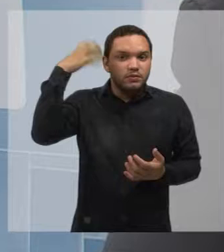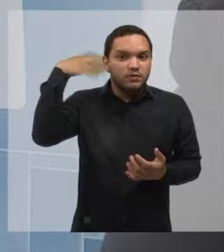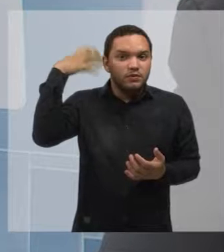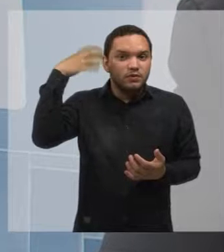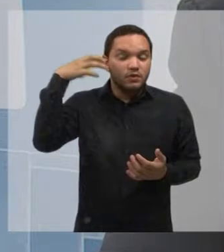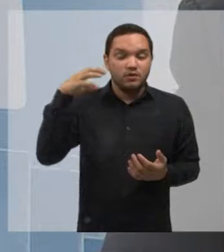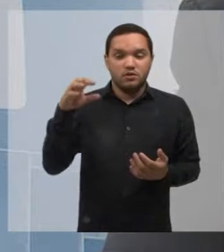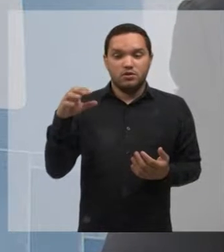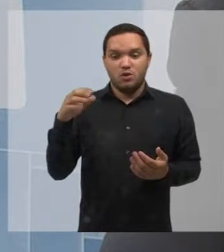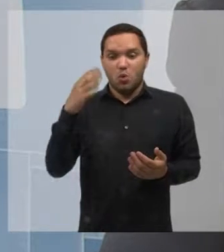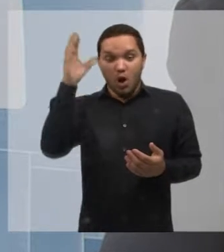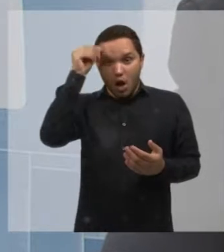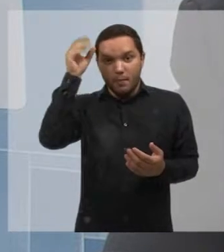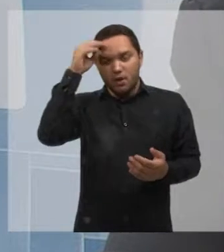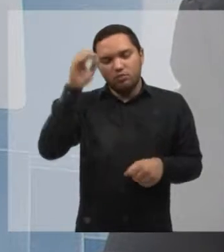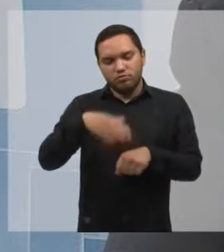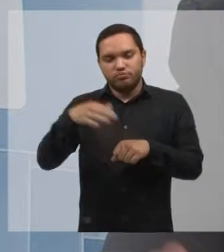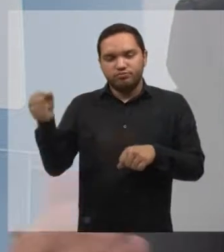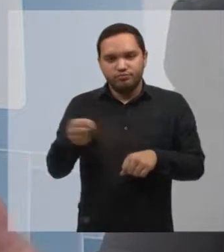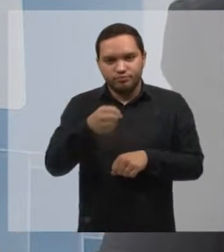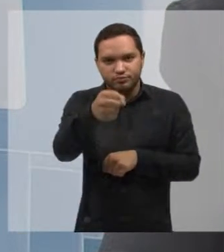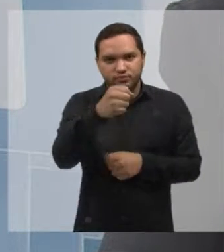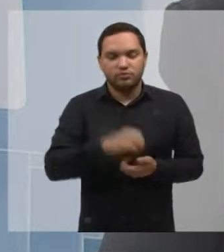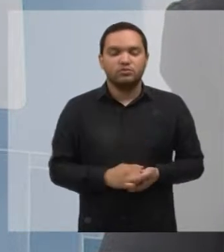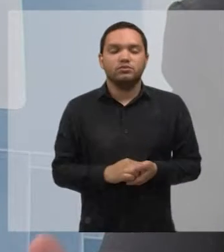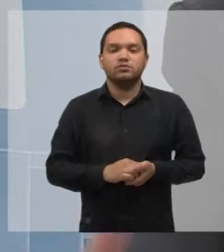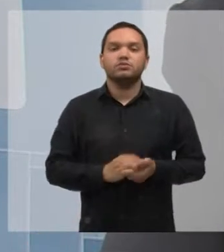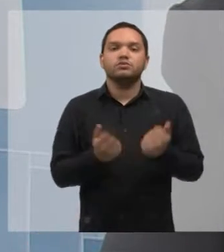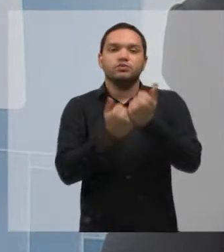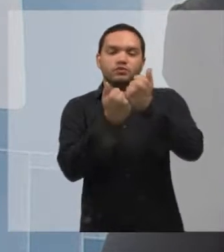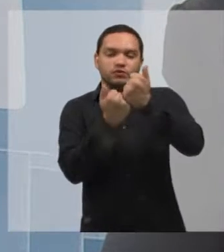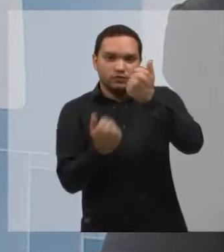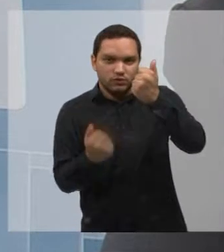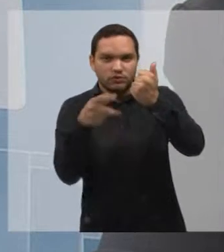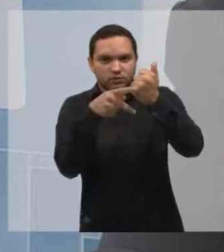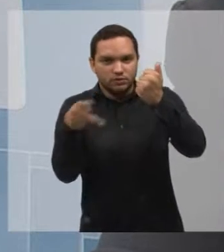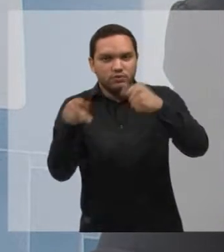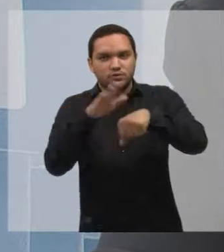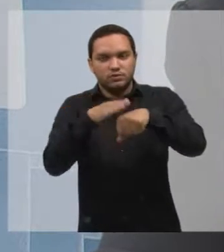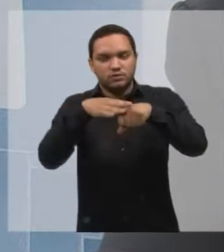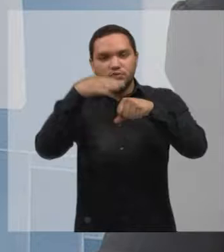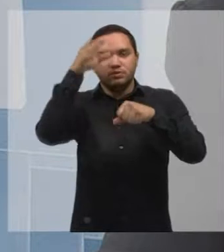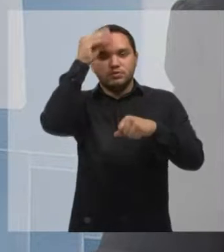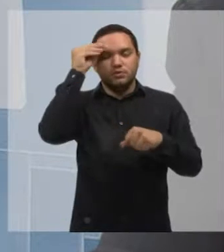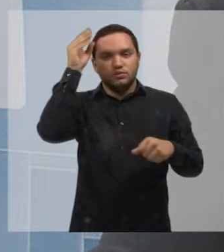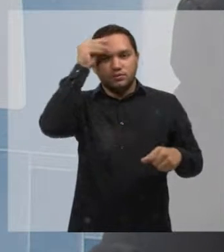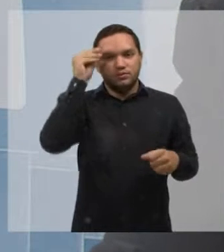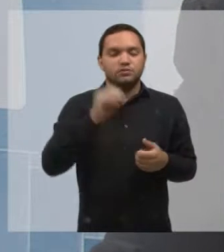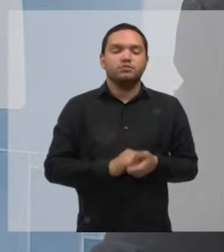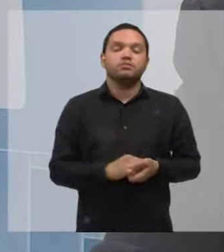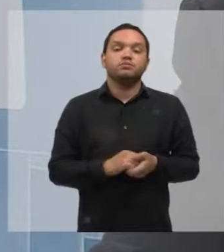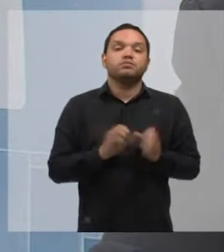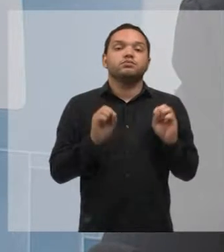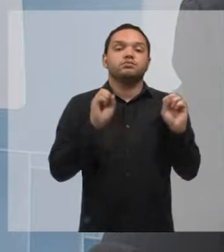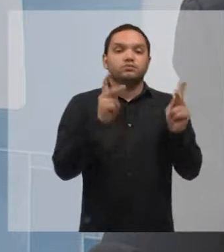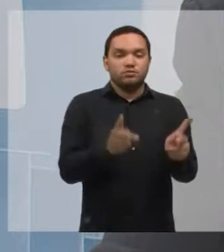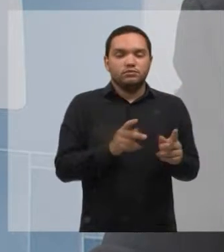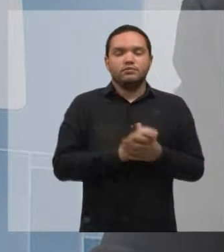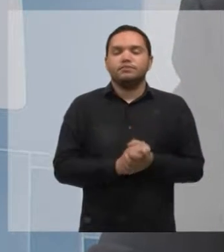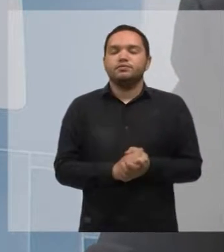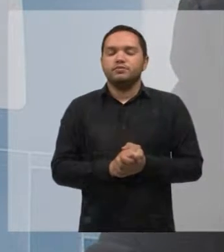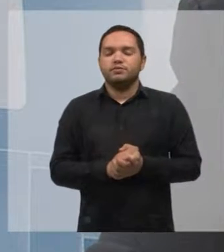né? O vice-presidente é uma indicação também do Camilo. Pode dar o Camilo para aqui. A segunda